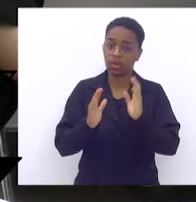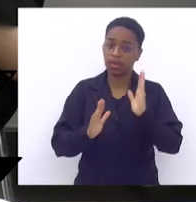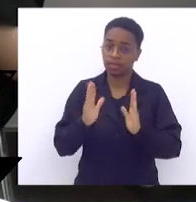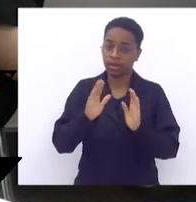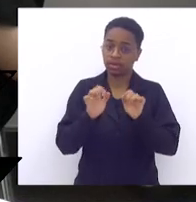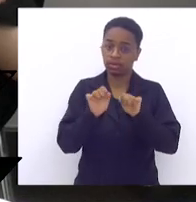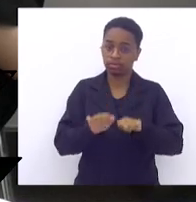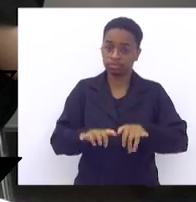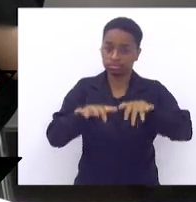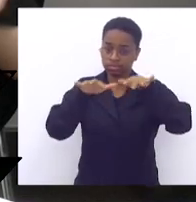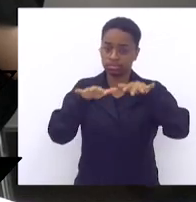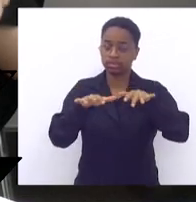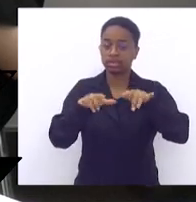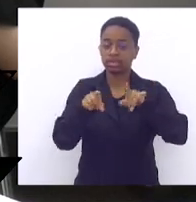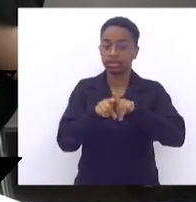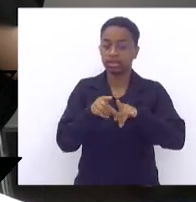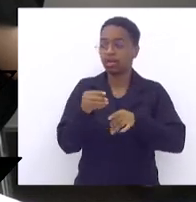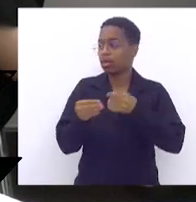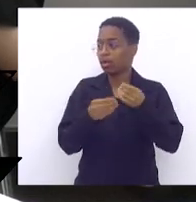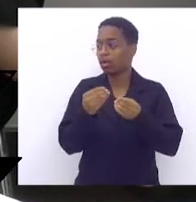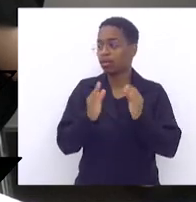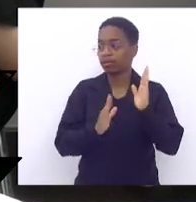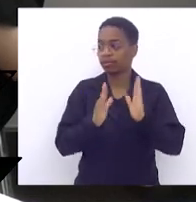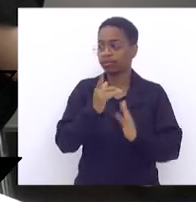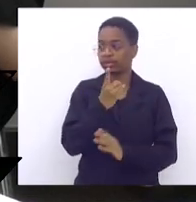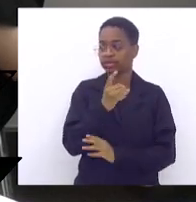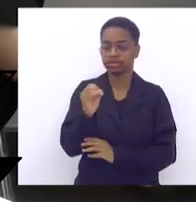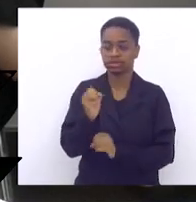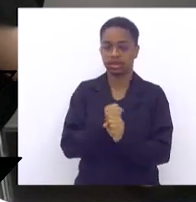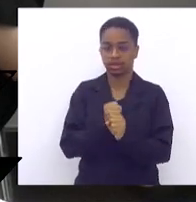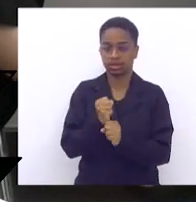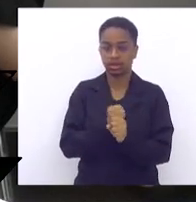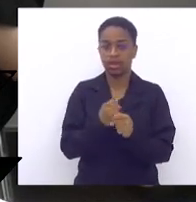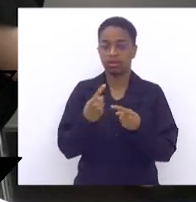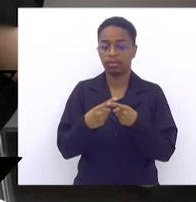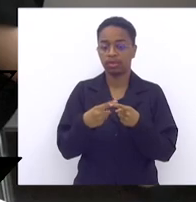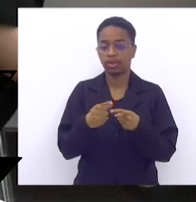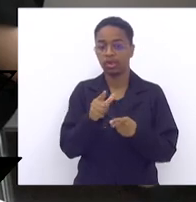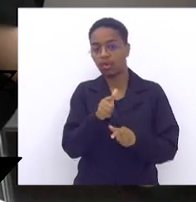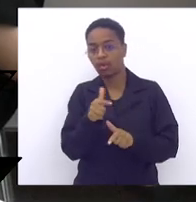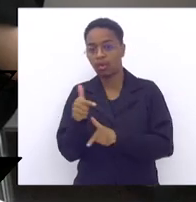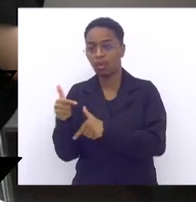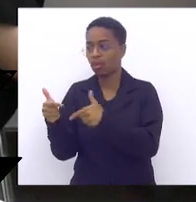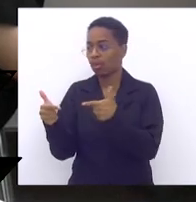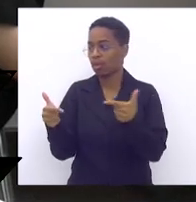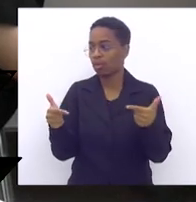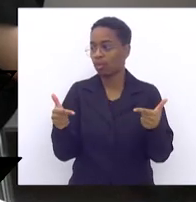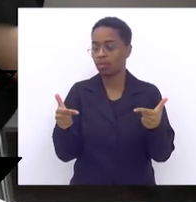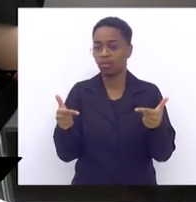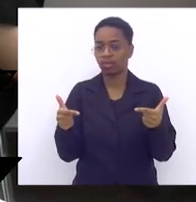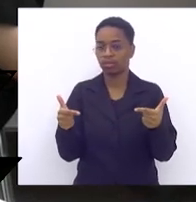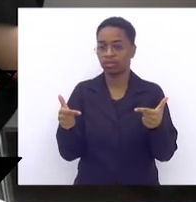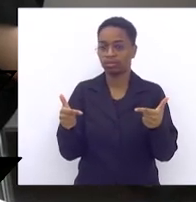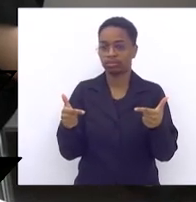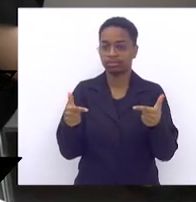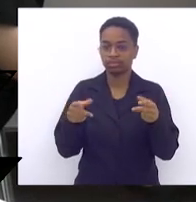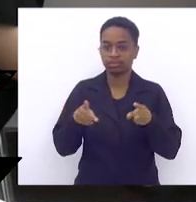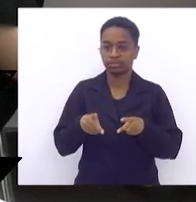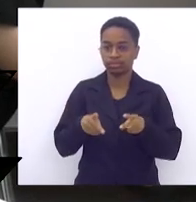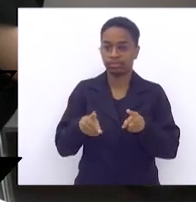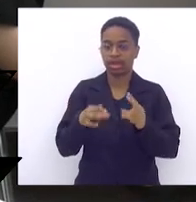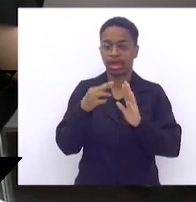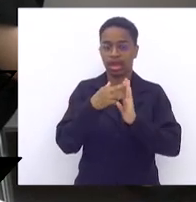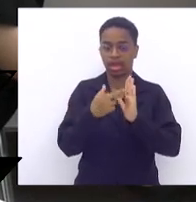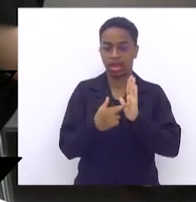notificantes para tempo de recorrência de 100 anos. Porque os outros, se segue o Código das